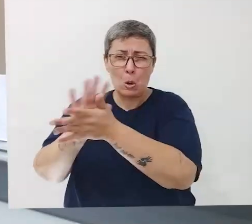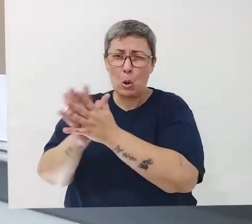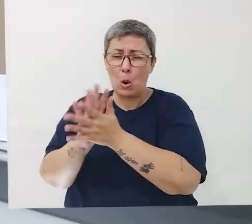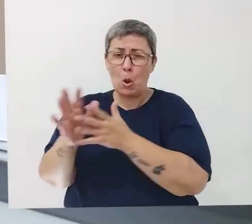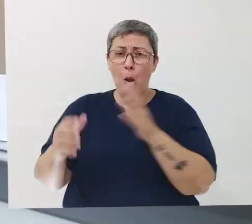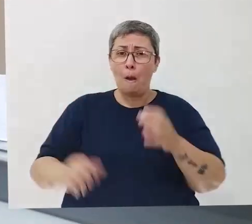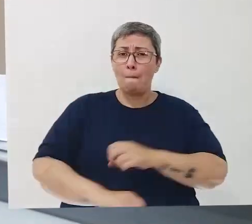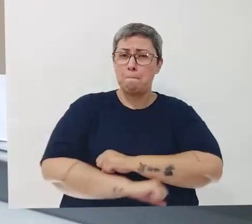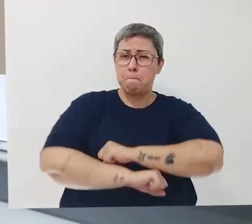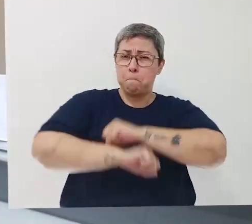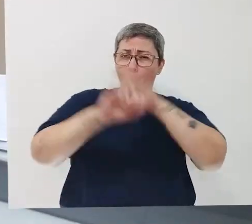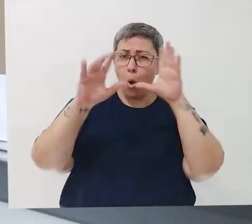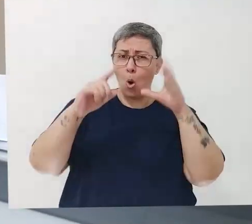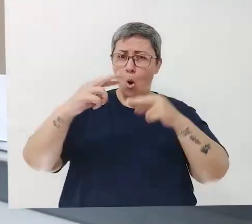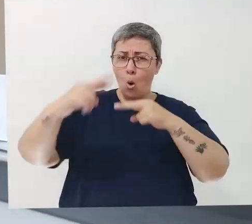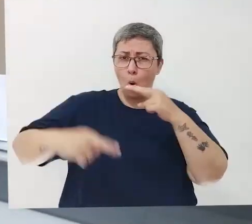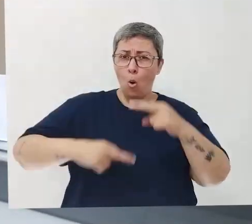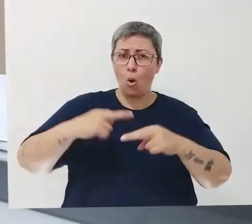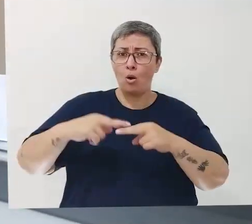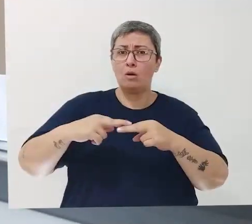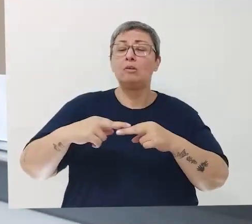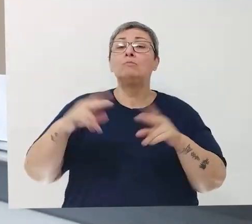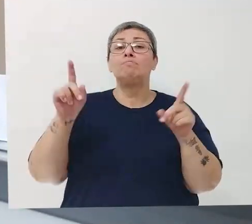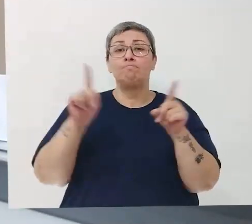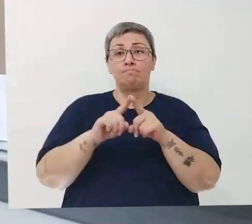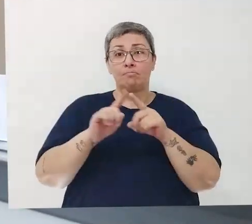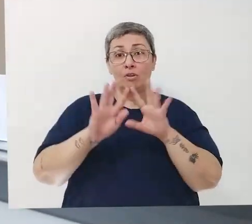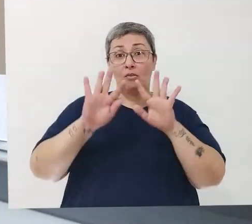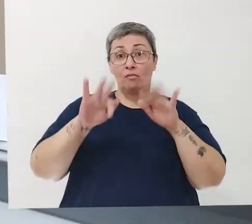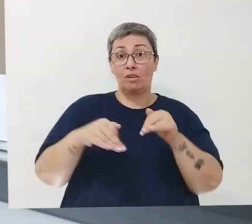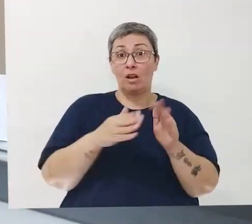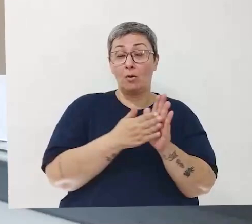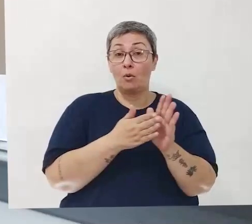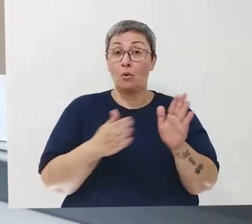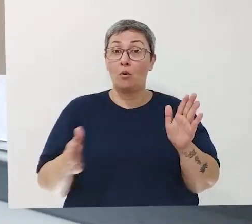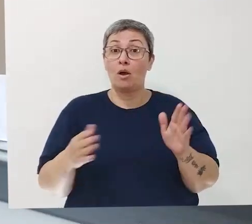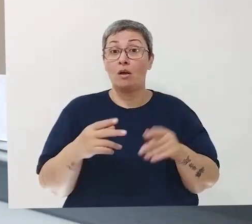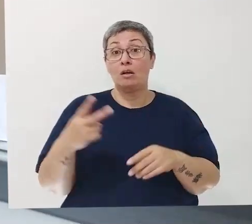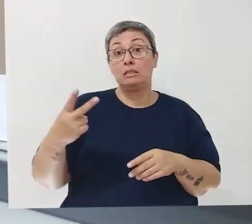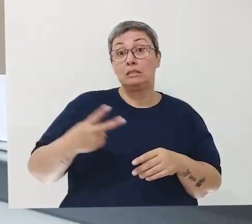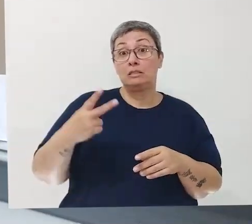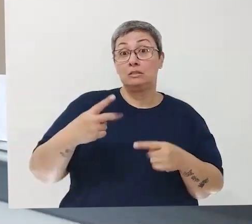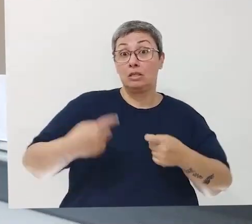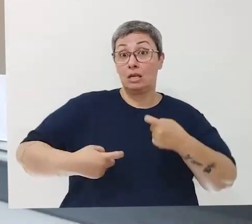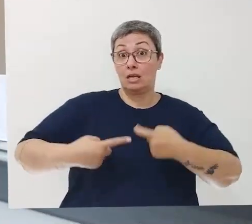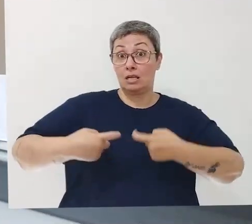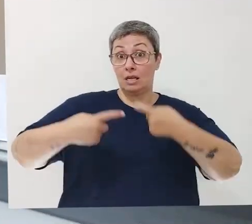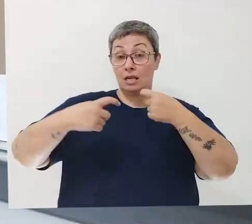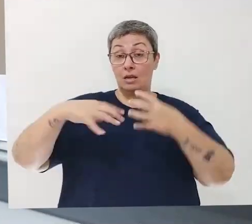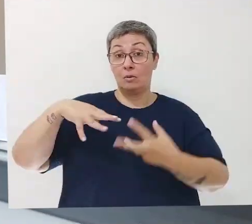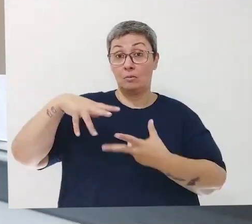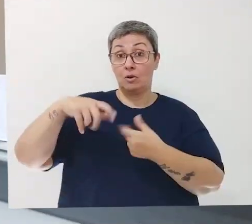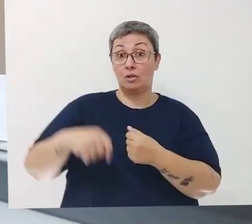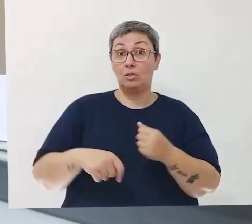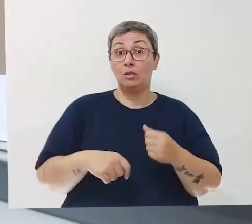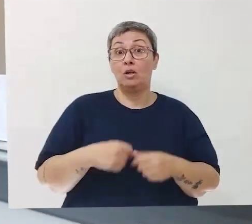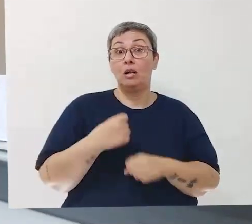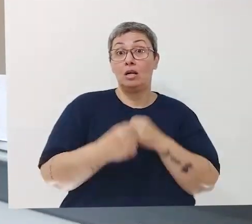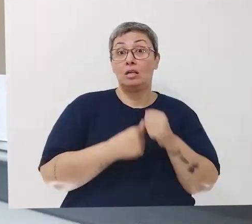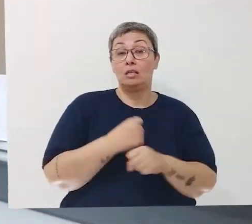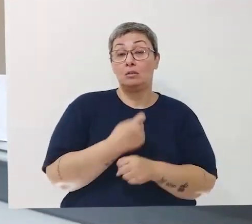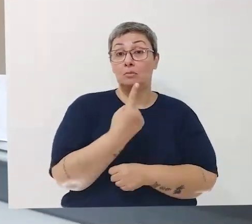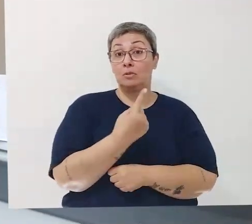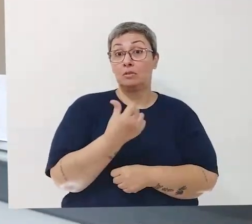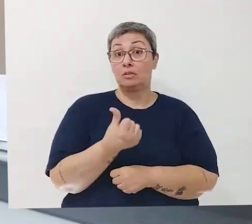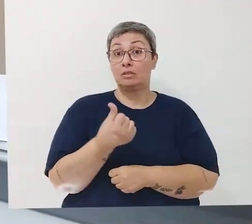bombas atômicas lançadas no final da Segunda Guerra Mundial no ano de